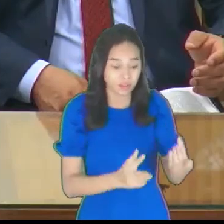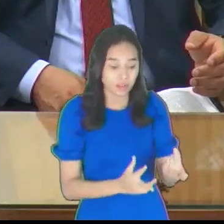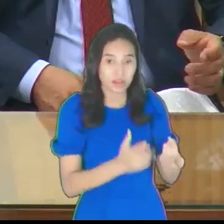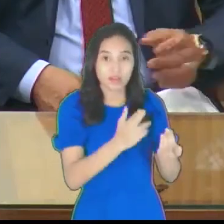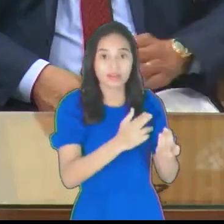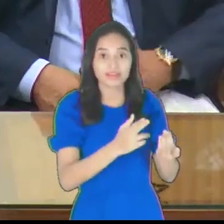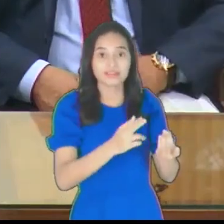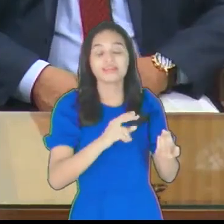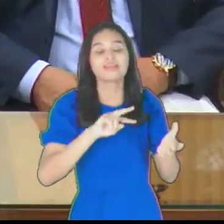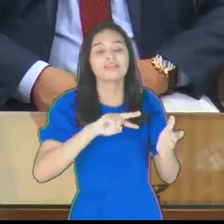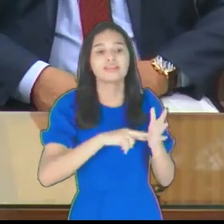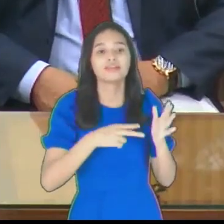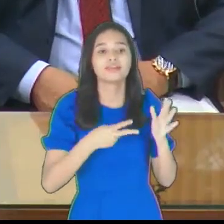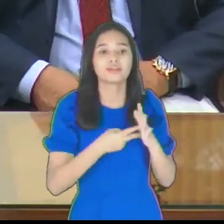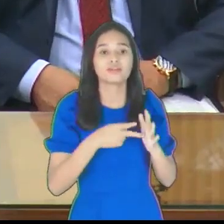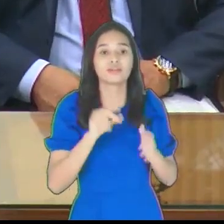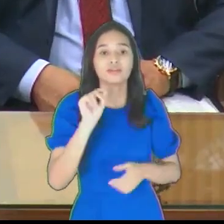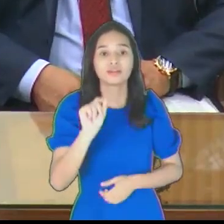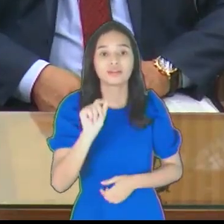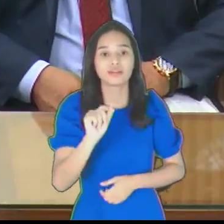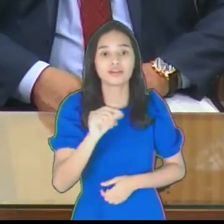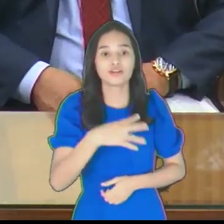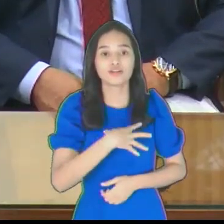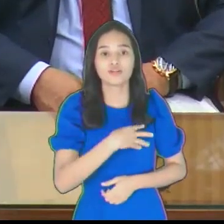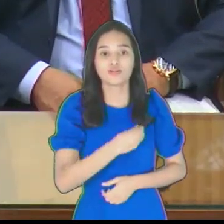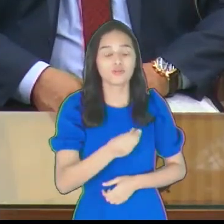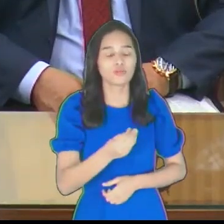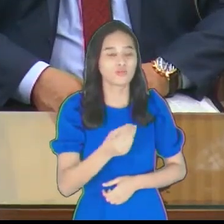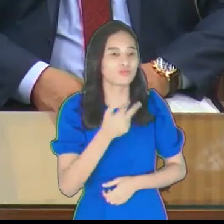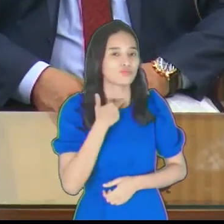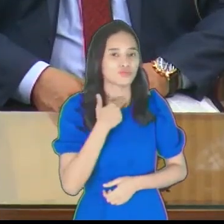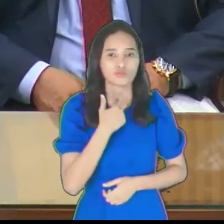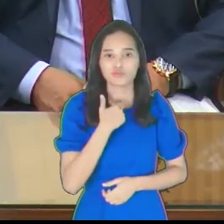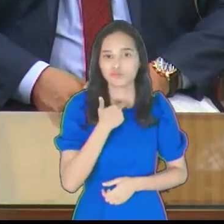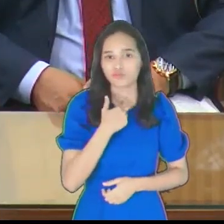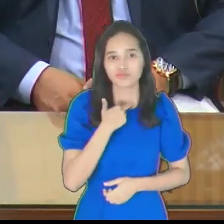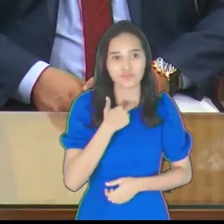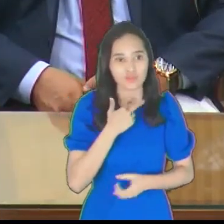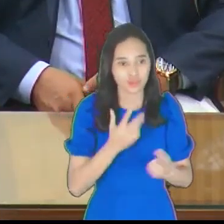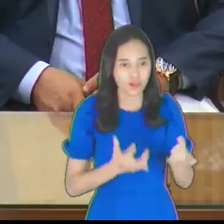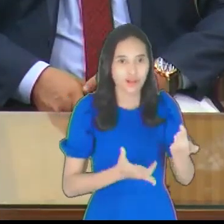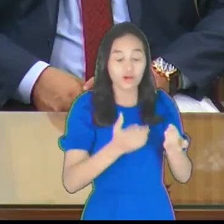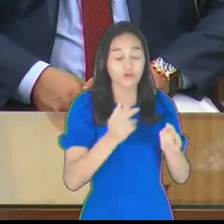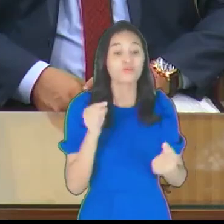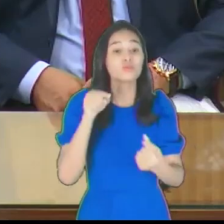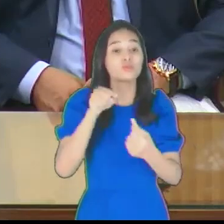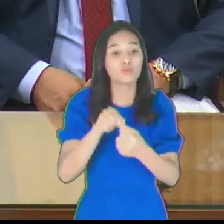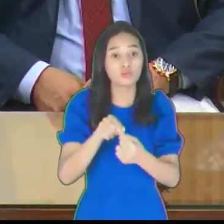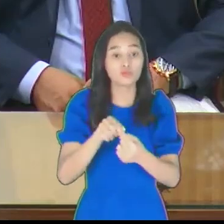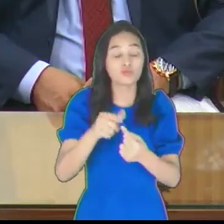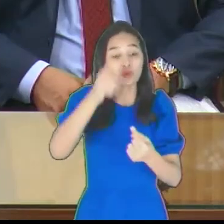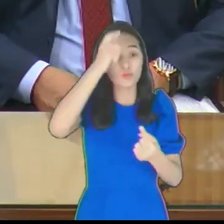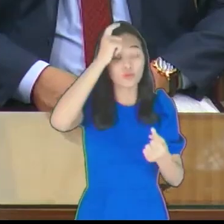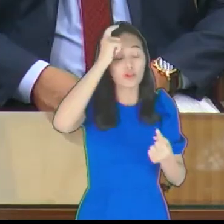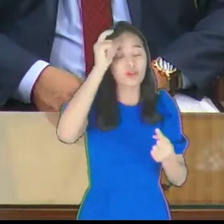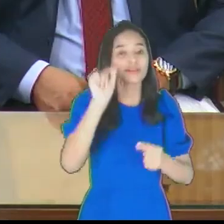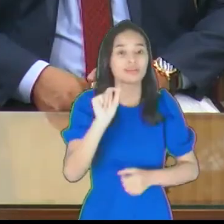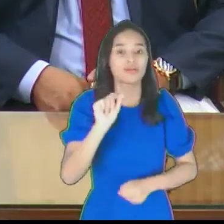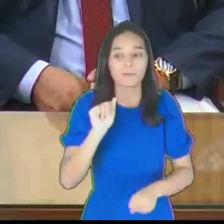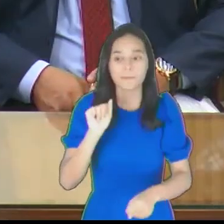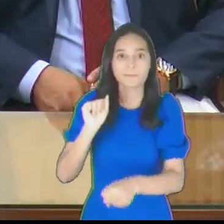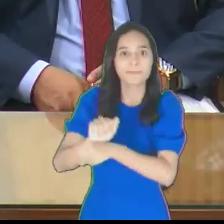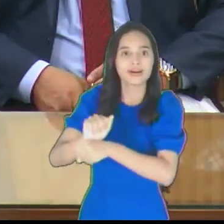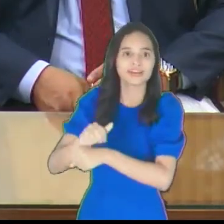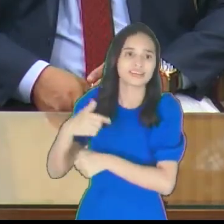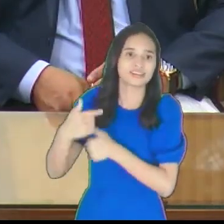ia torná-los improdutivos. Quer dizer que o alvo do diabo era parar a geração